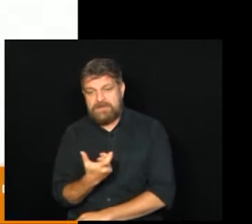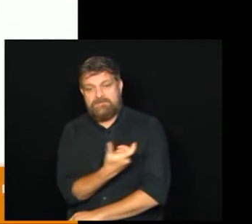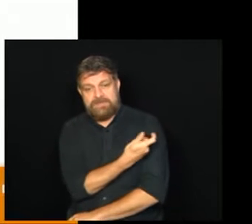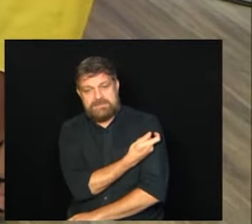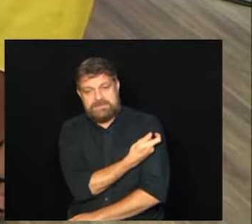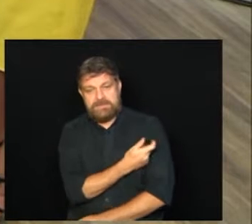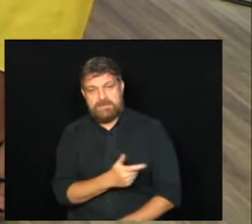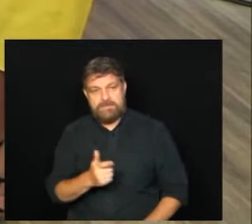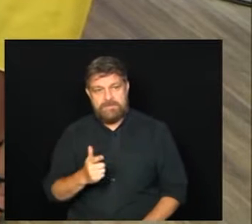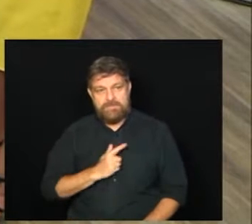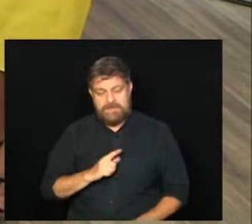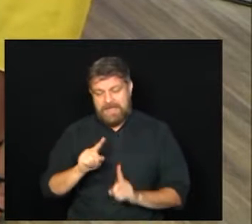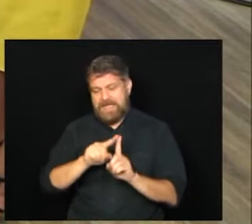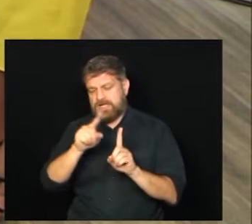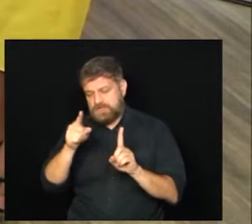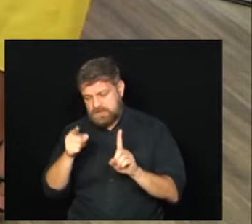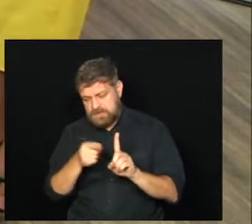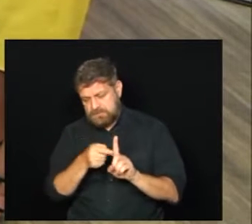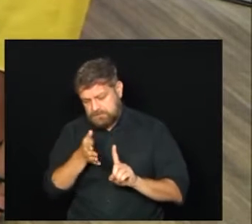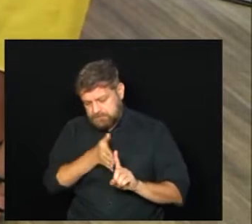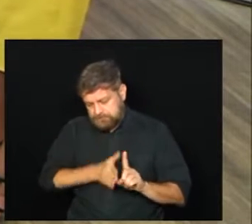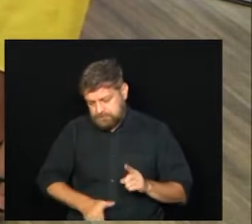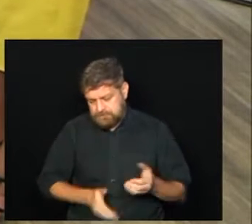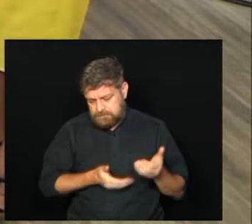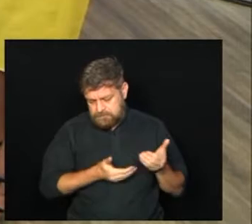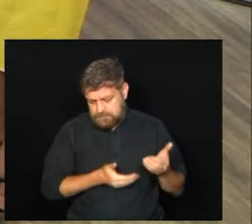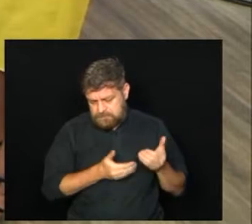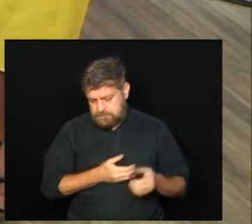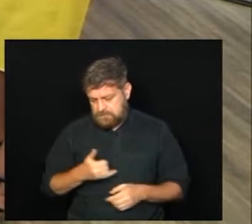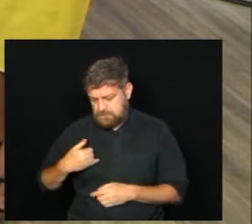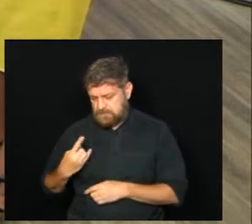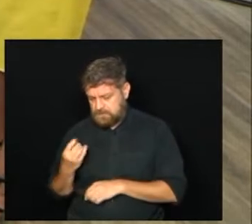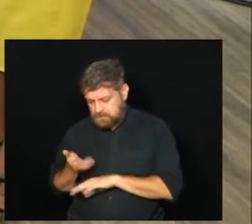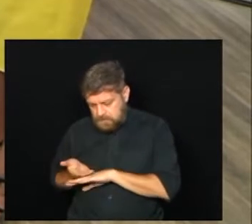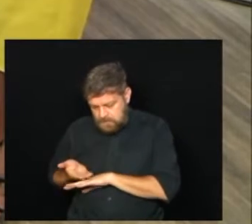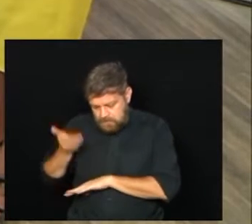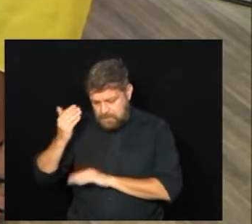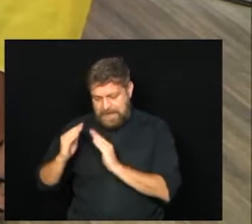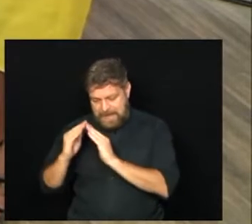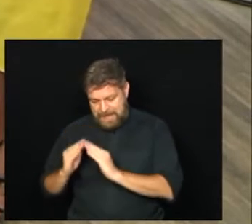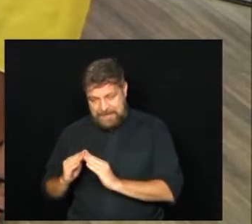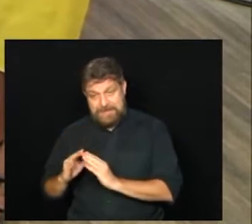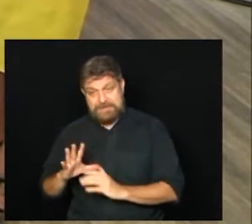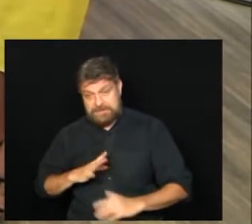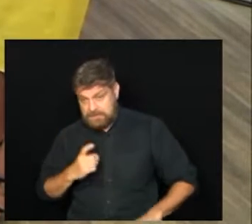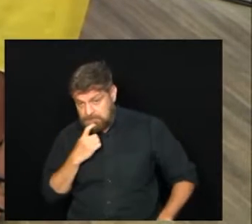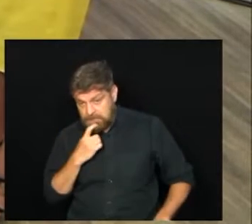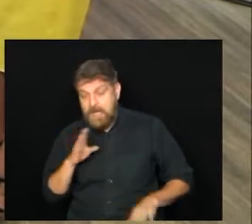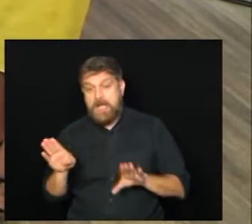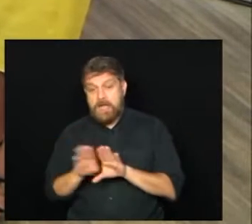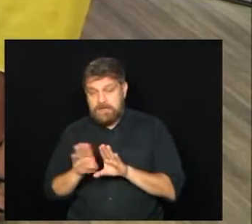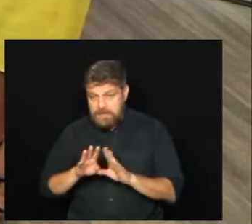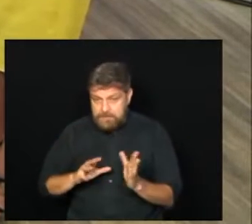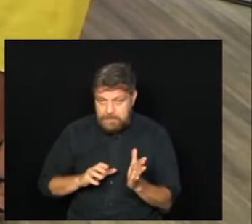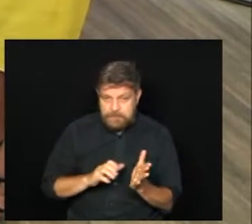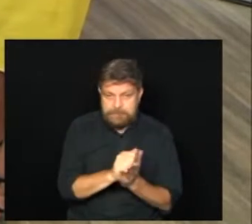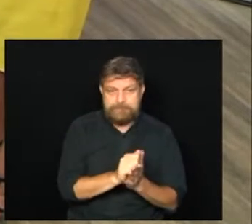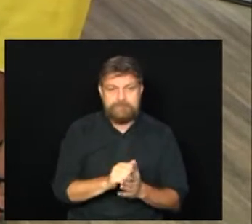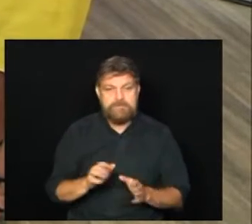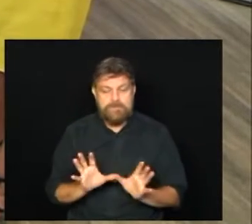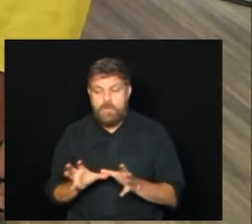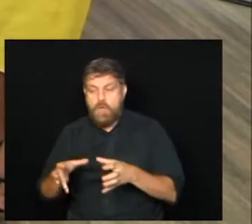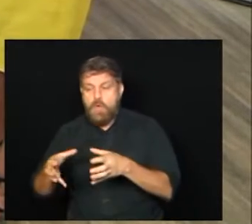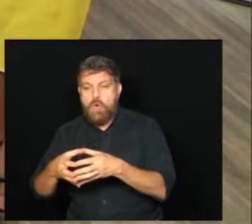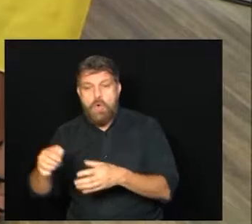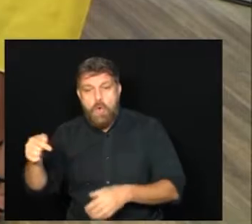vacina.campinas.sp.gov.br. Gestantes, puérperas com 18 anos ou mais, mora em Campinas, também agende aqui. E tem um outro